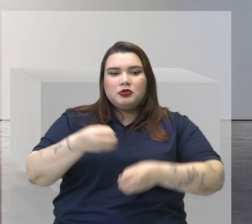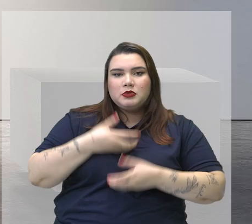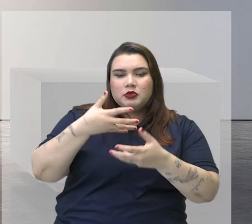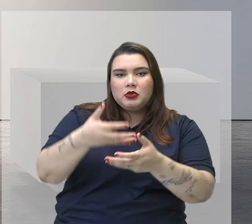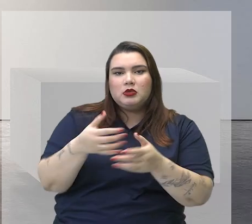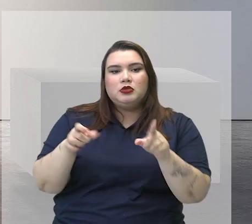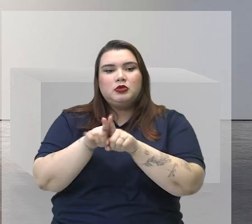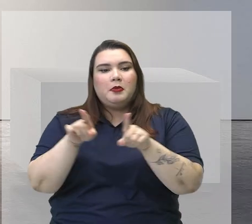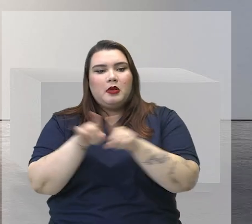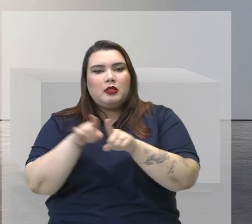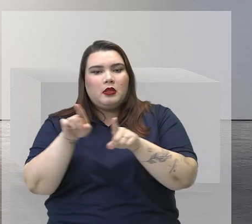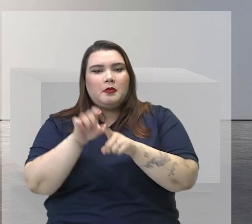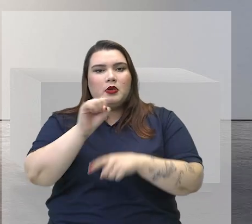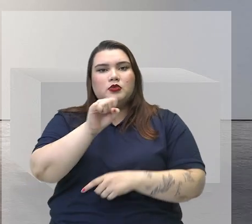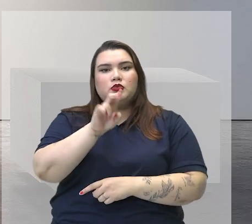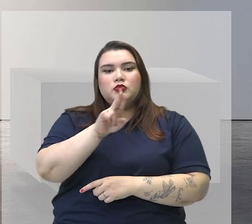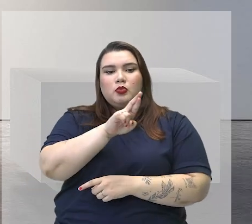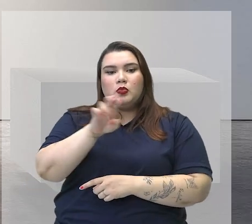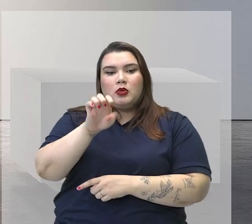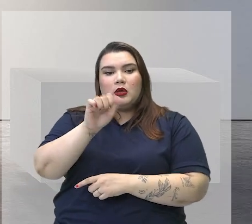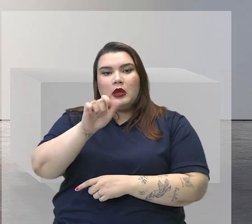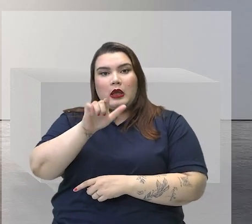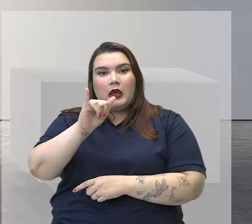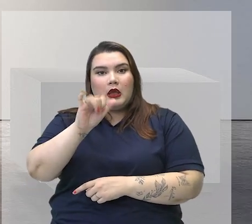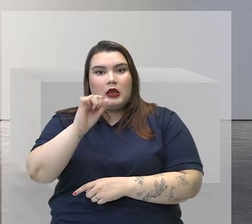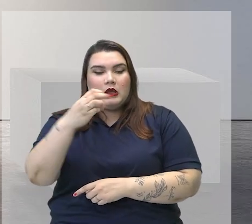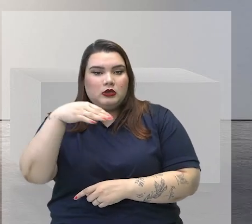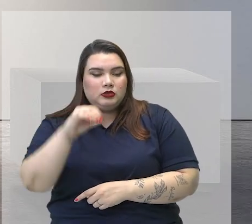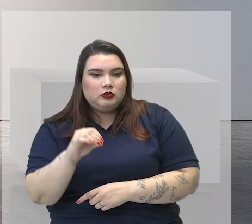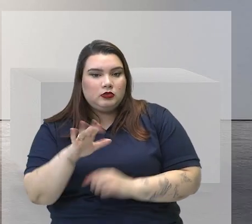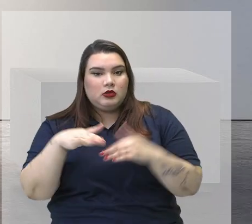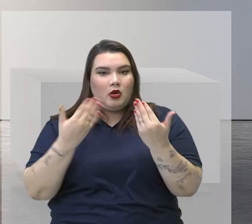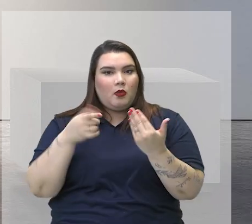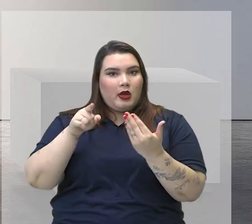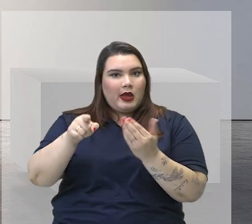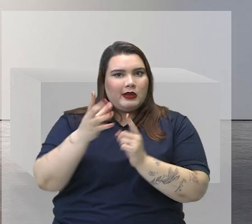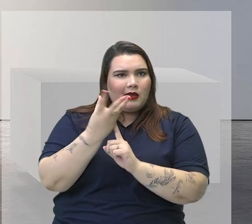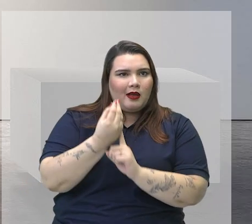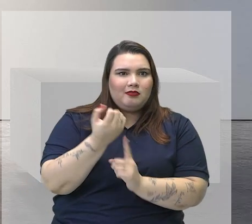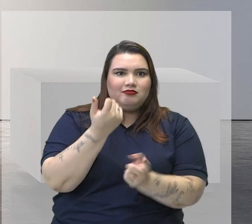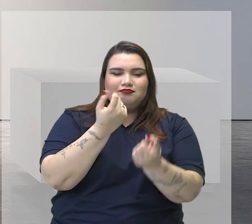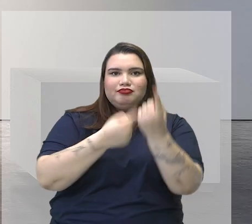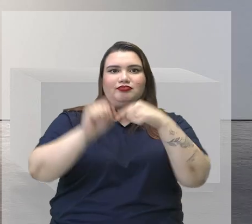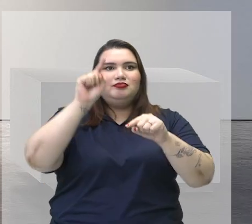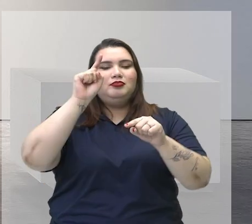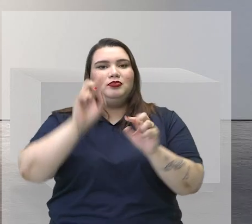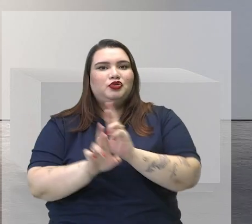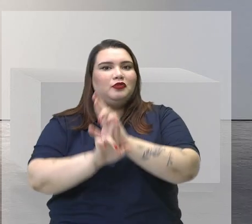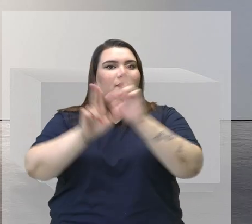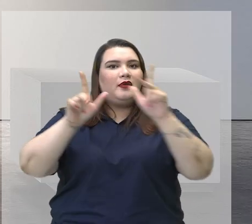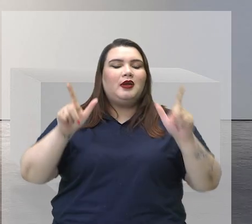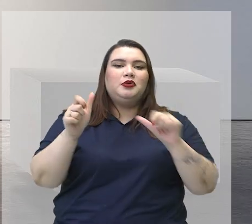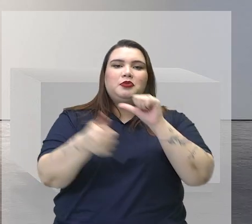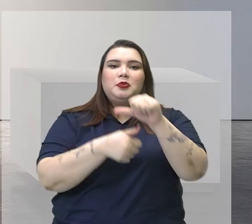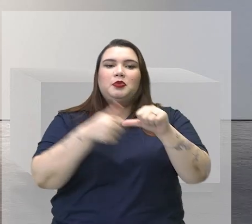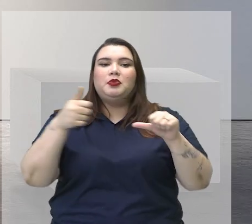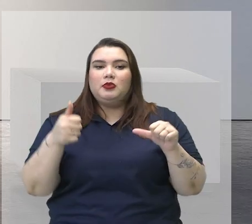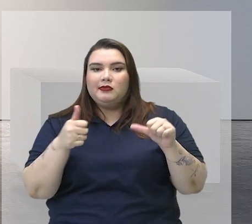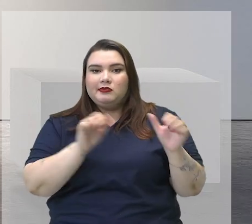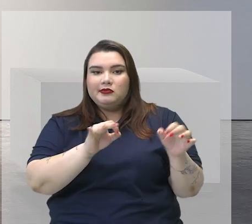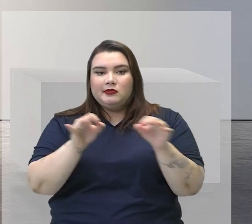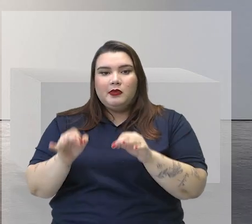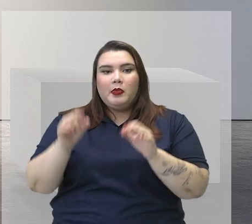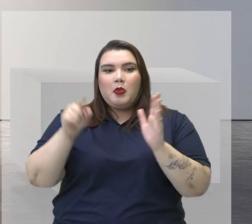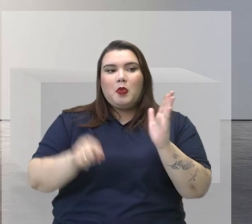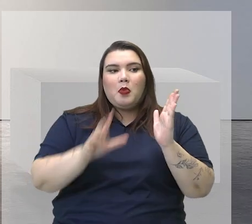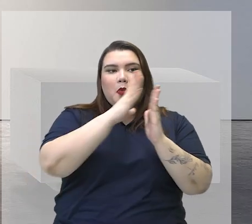quebrou paradigmas, certo? Então, a arte revolucionou ali a arte brasileira, que era uma